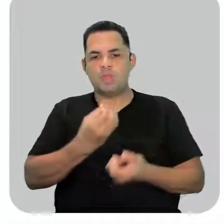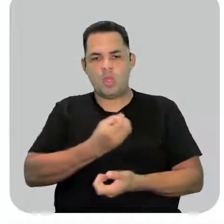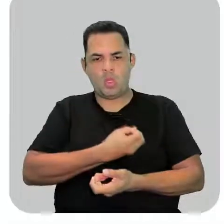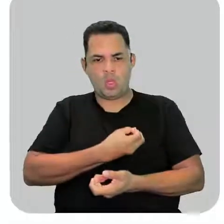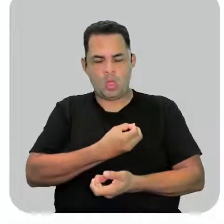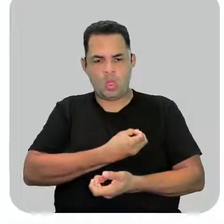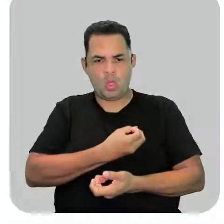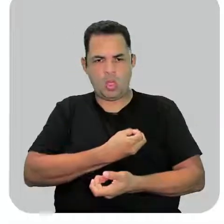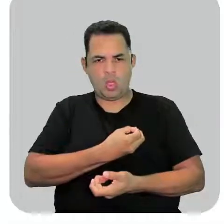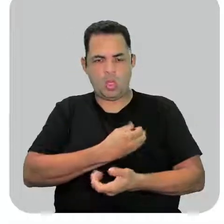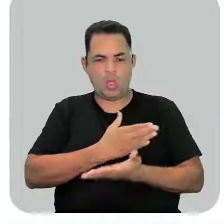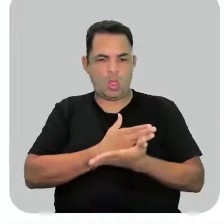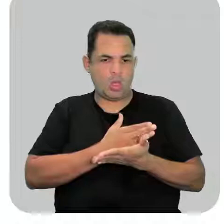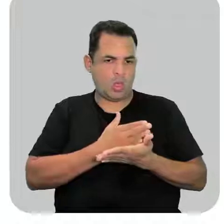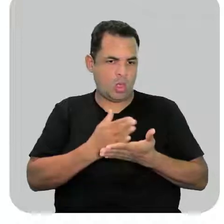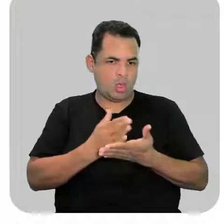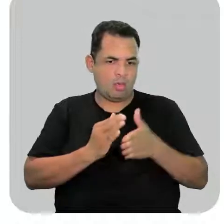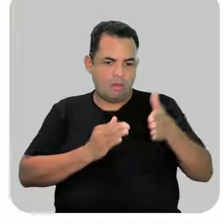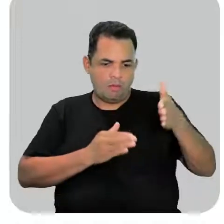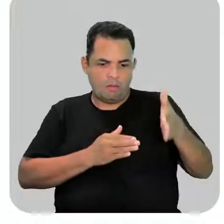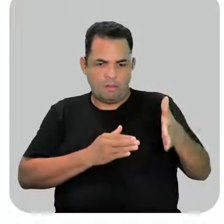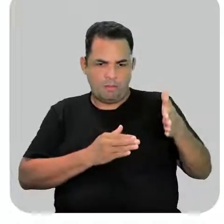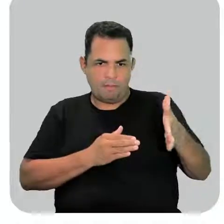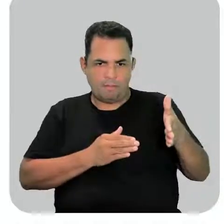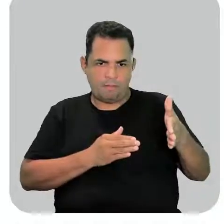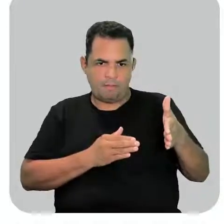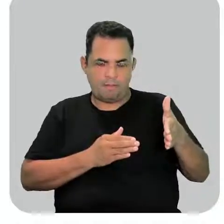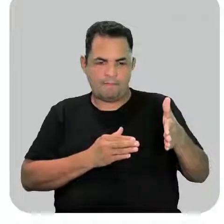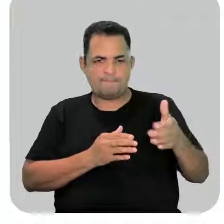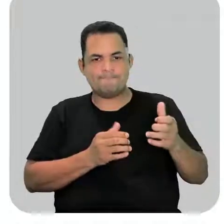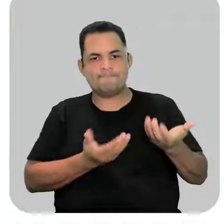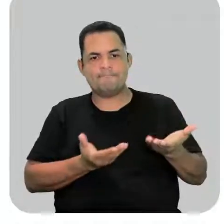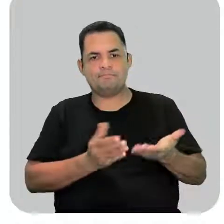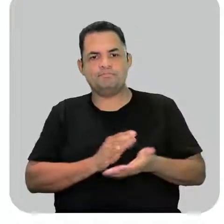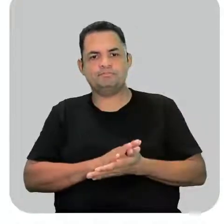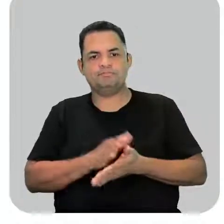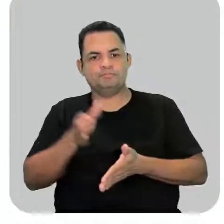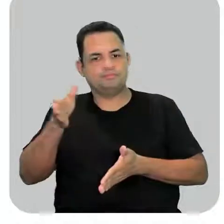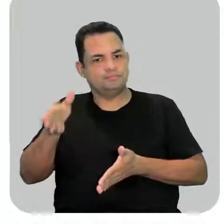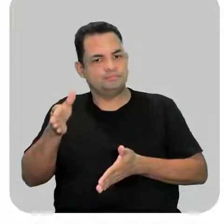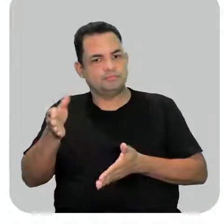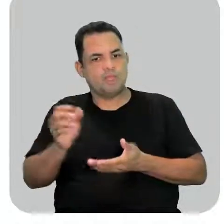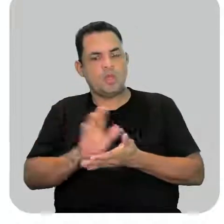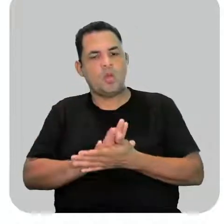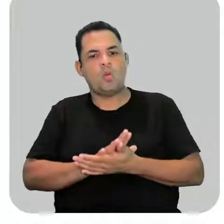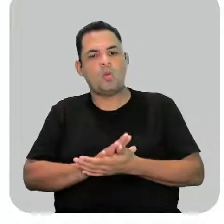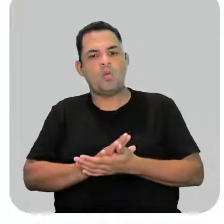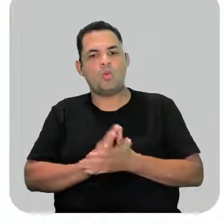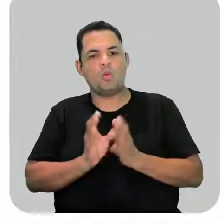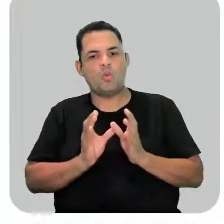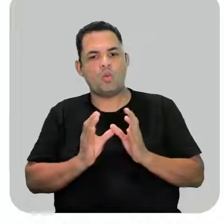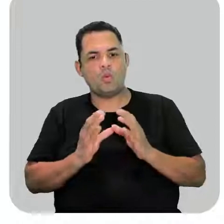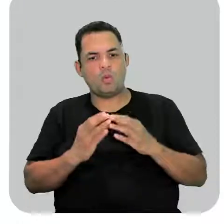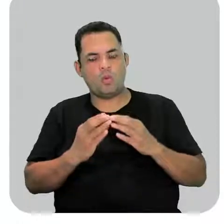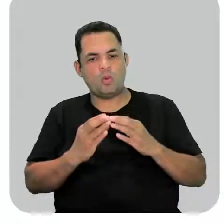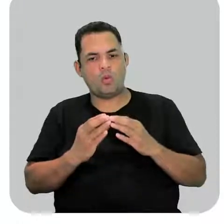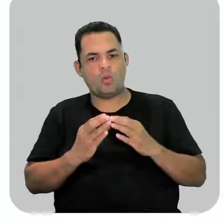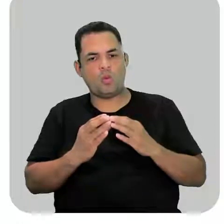numerar, começando pela extremidade mais próxima, nesse caso, do nosso